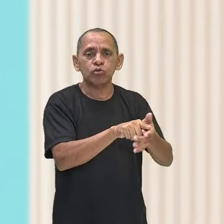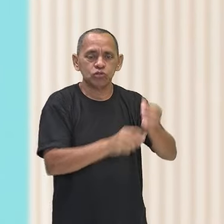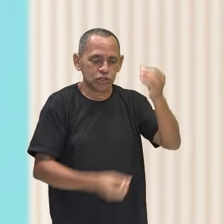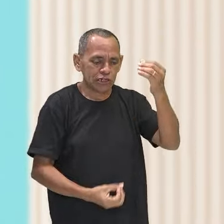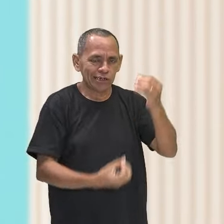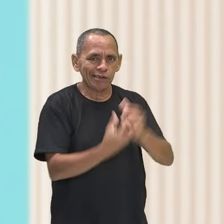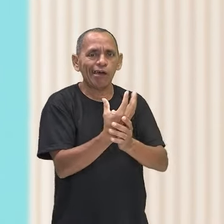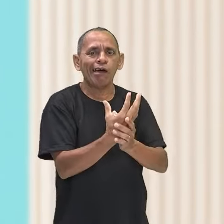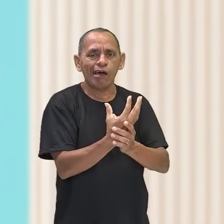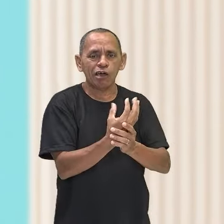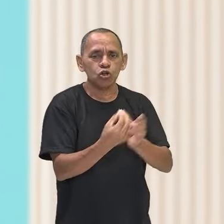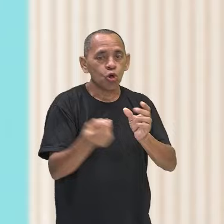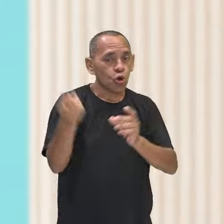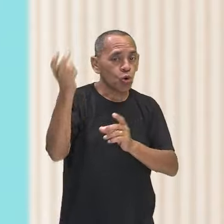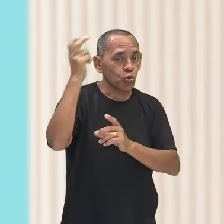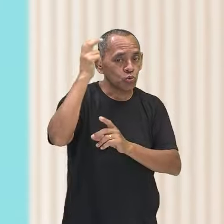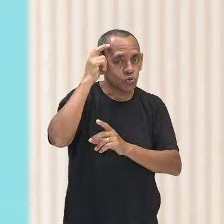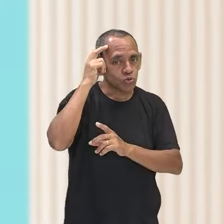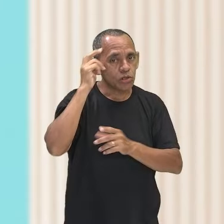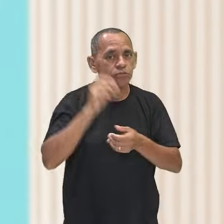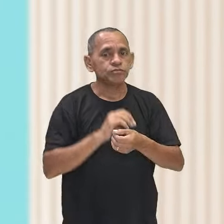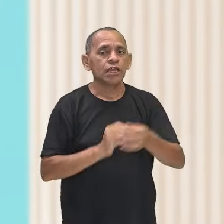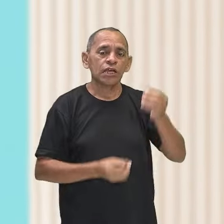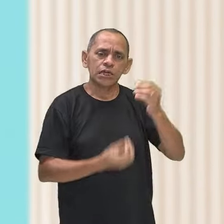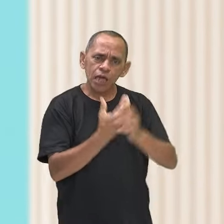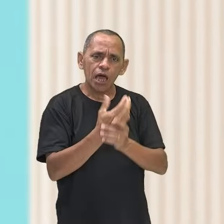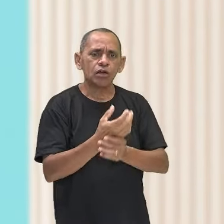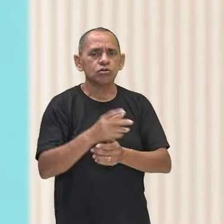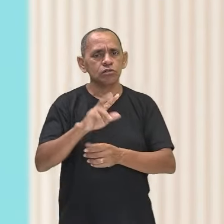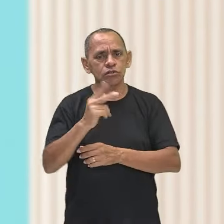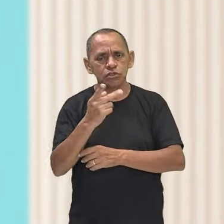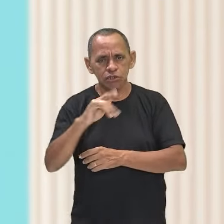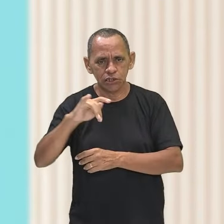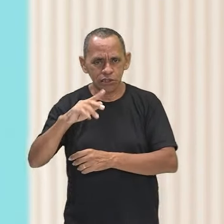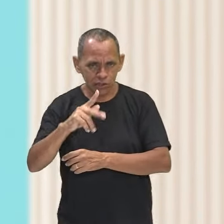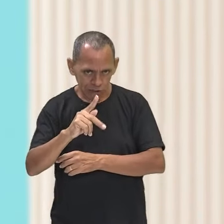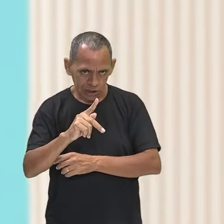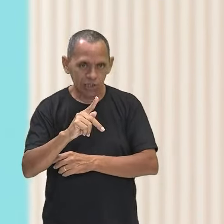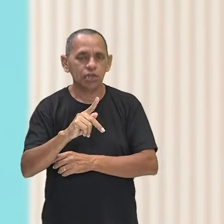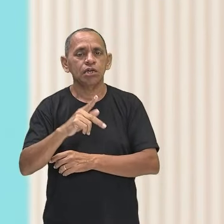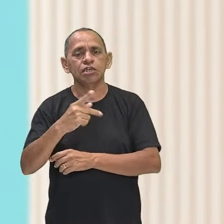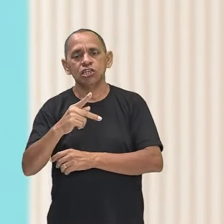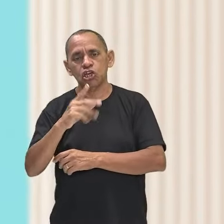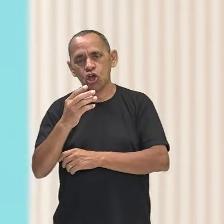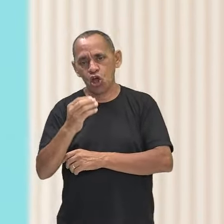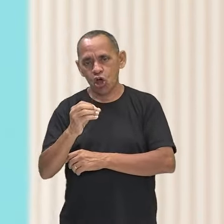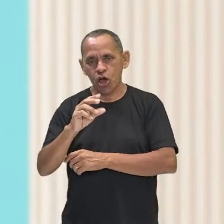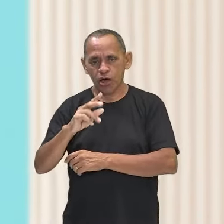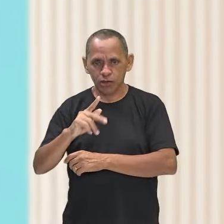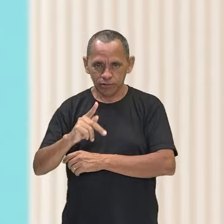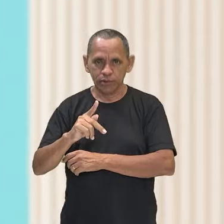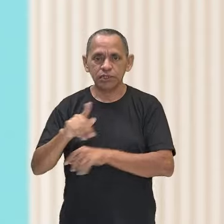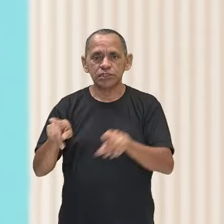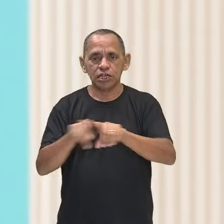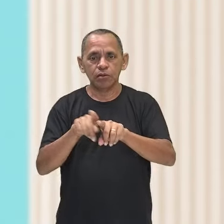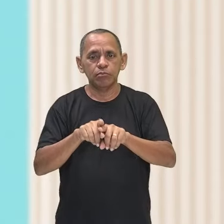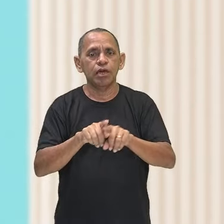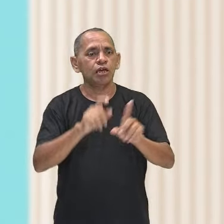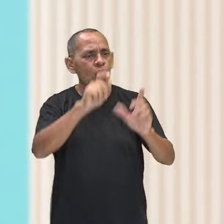certo? Que daí surgiu, deu origem ao hip-hop, ao grafite, ao rap,